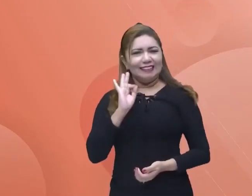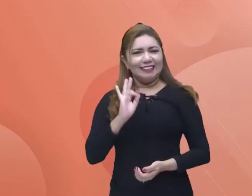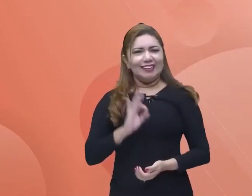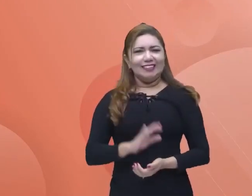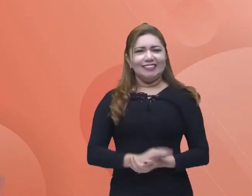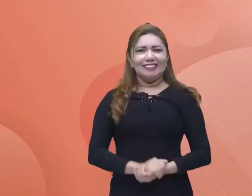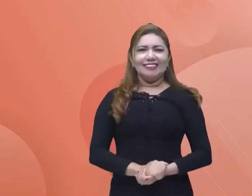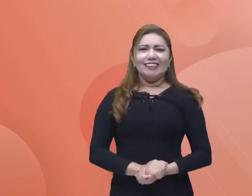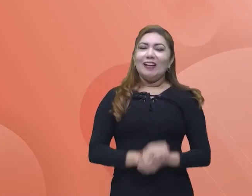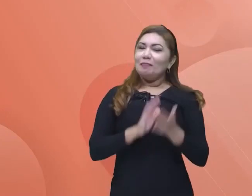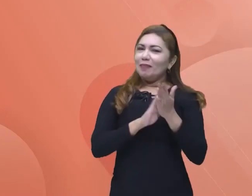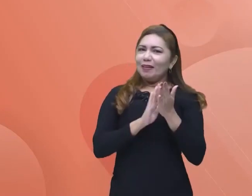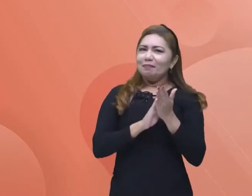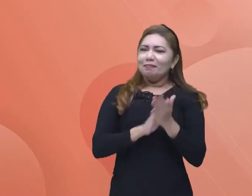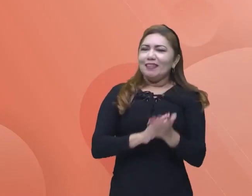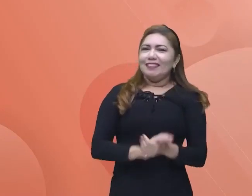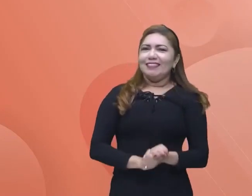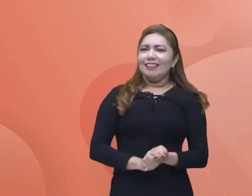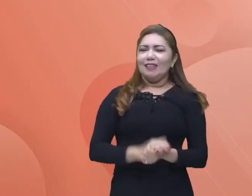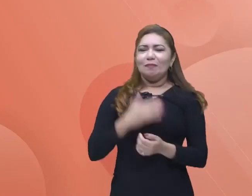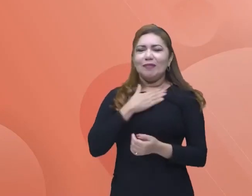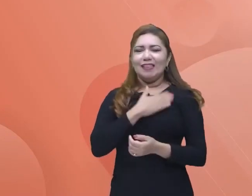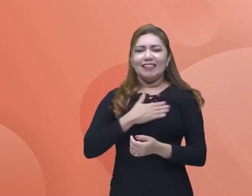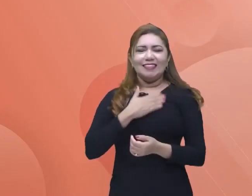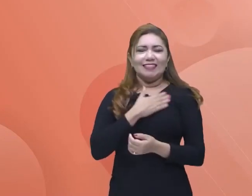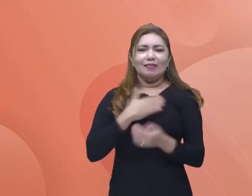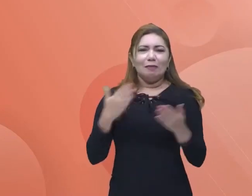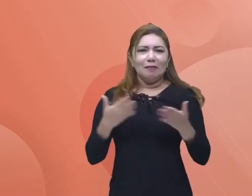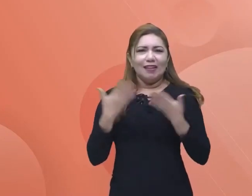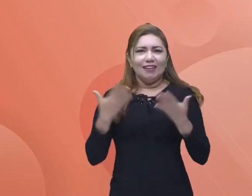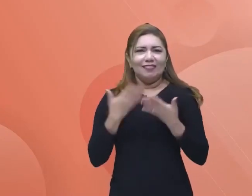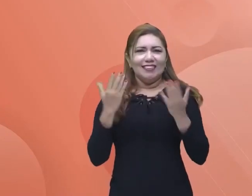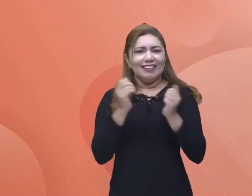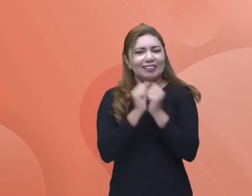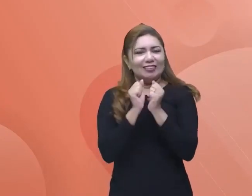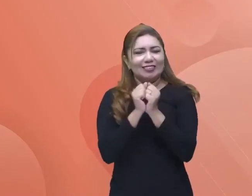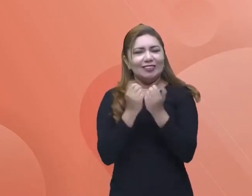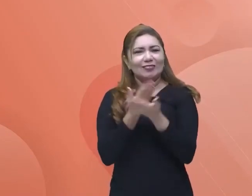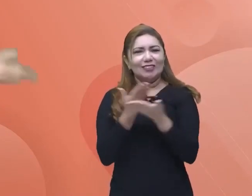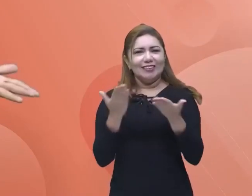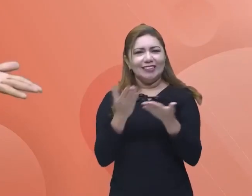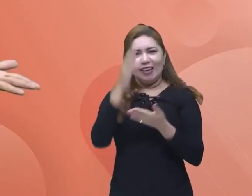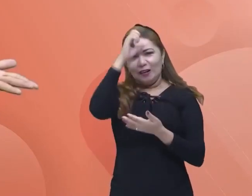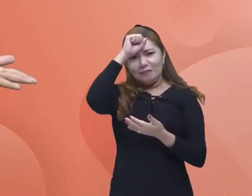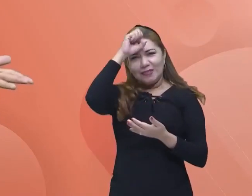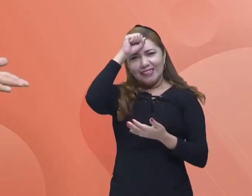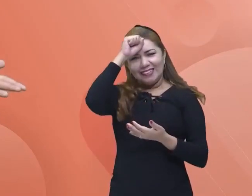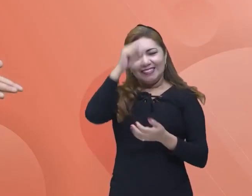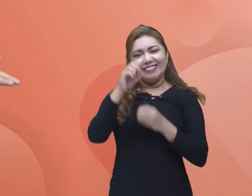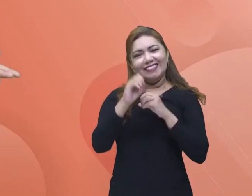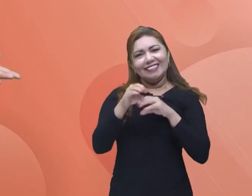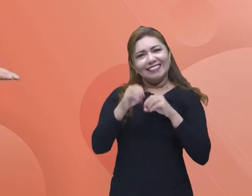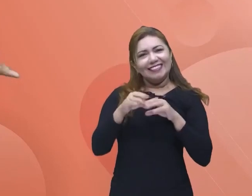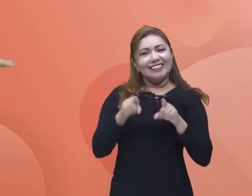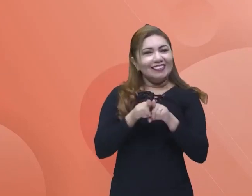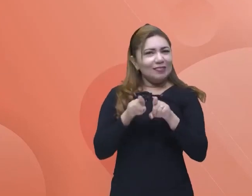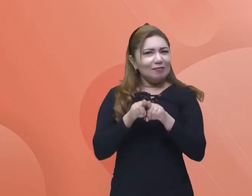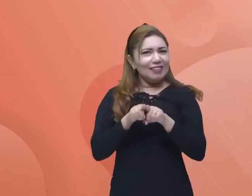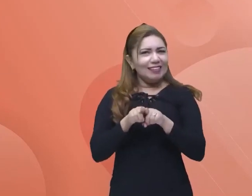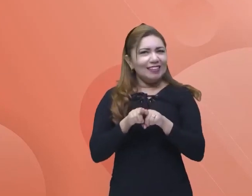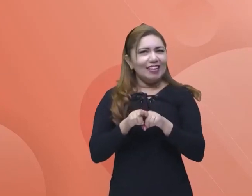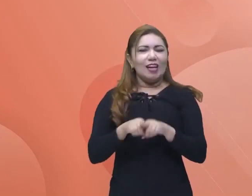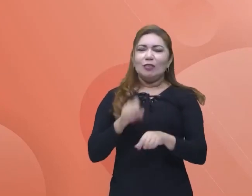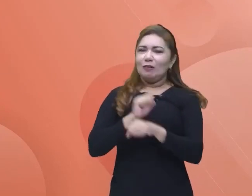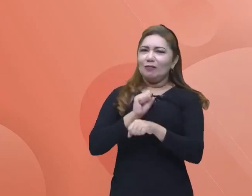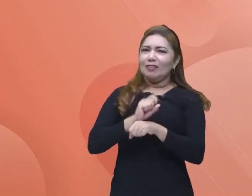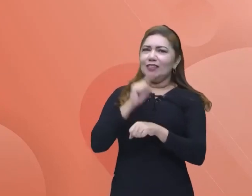nota 10, parabéns. É sempre um prazer, uma maravilha estar aqui com você, aprendendo e ensinando também. Espero você aqui na